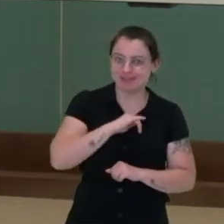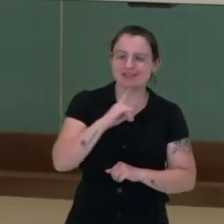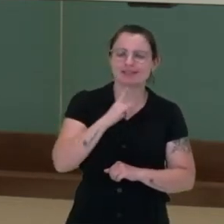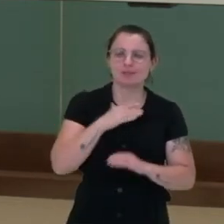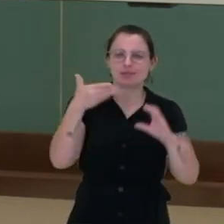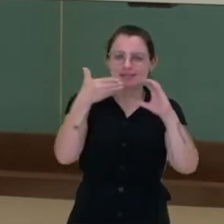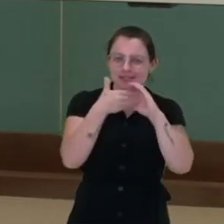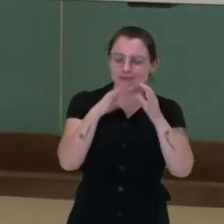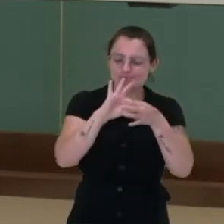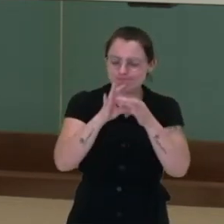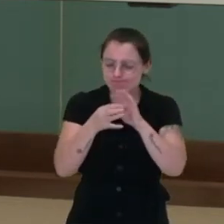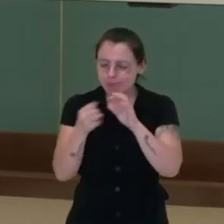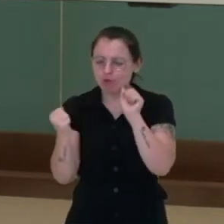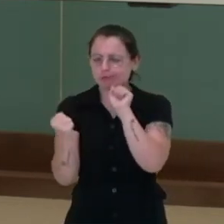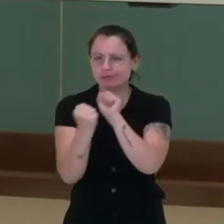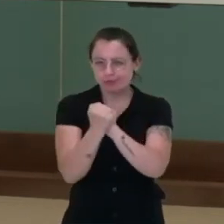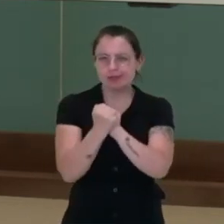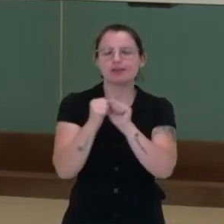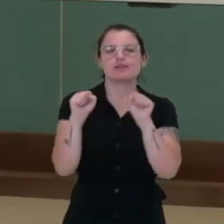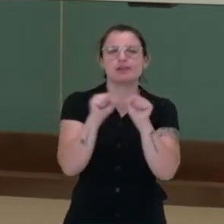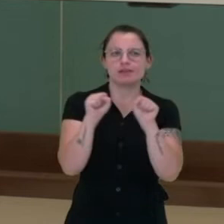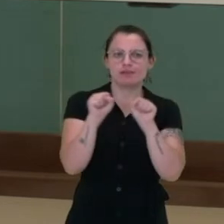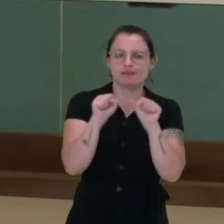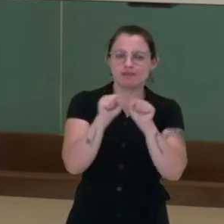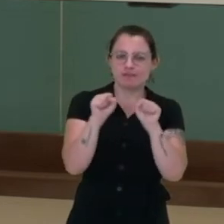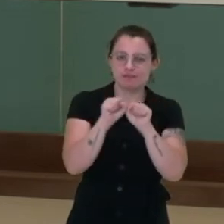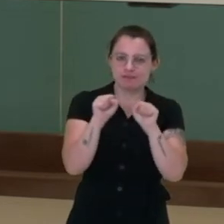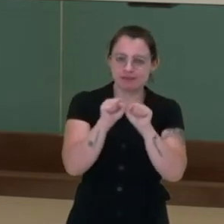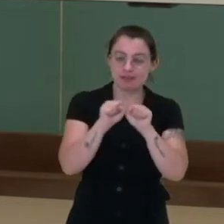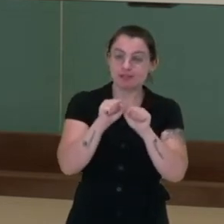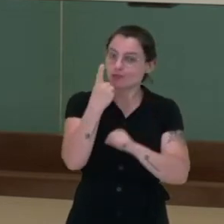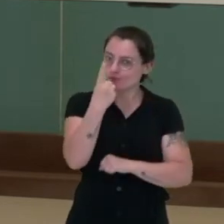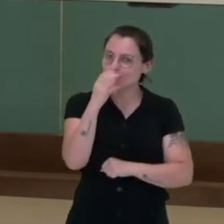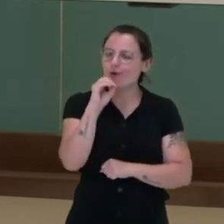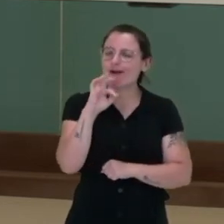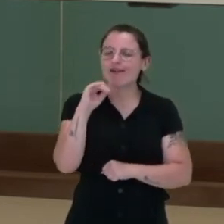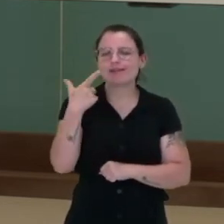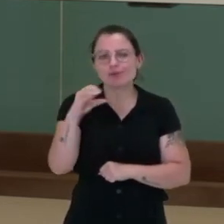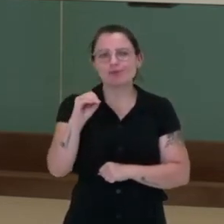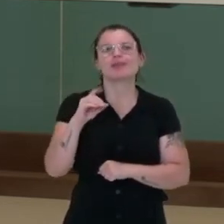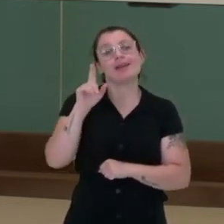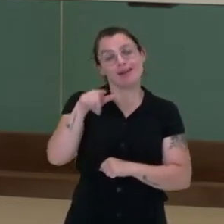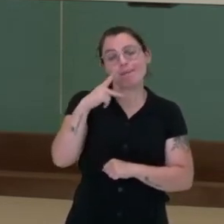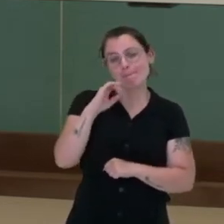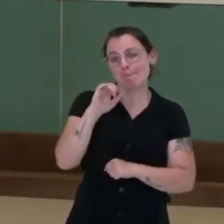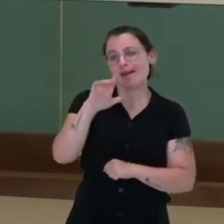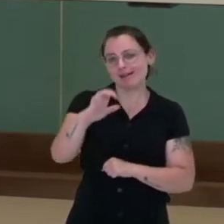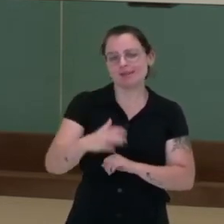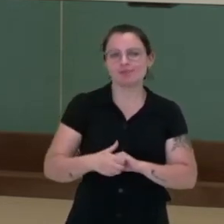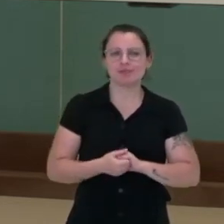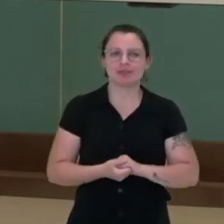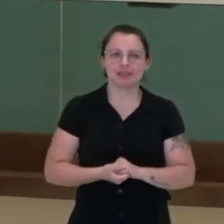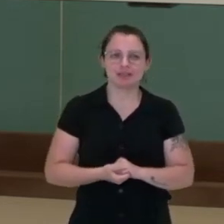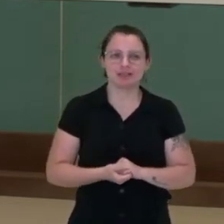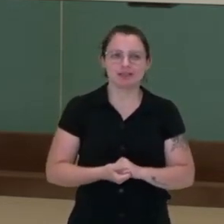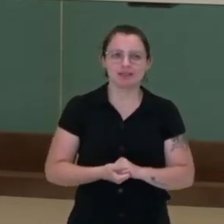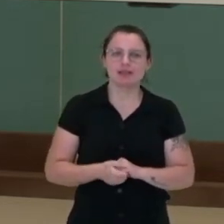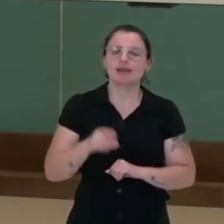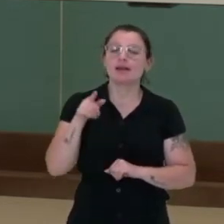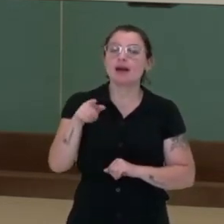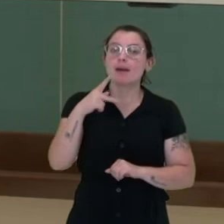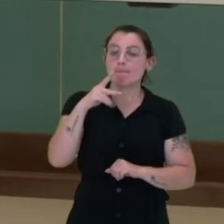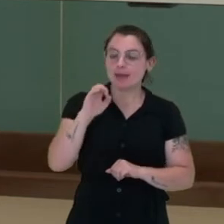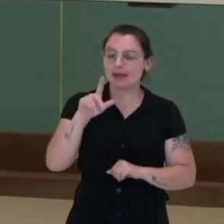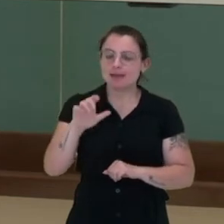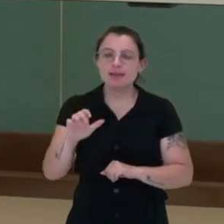se juntam e formam o tecido epitelial, que se juntam e formam um órgão, a pele. A pele é responsável, então, por